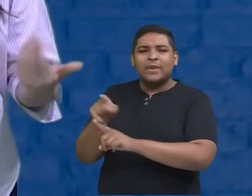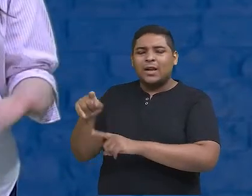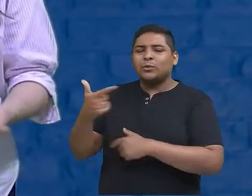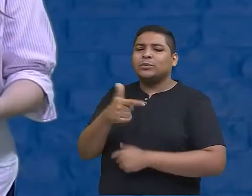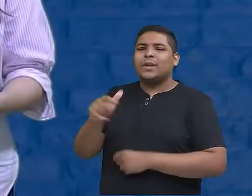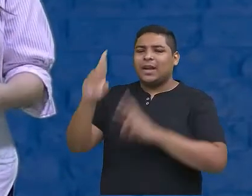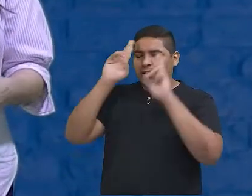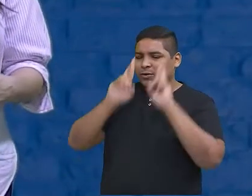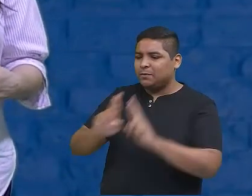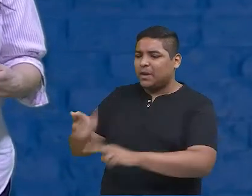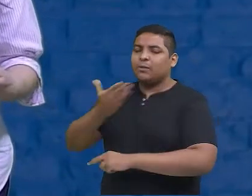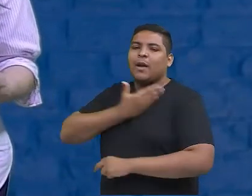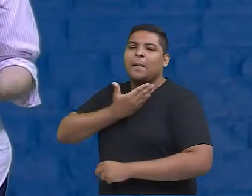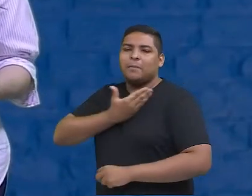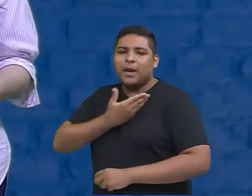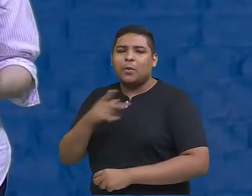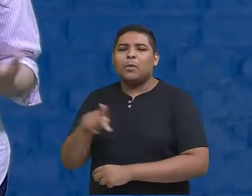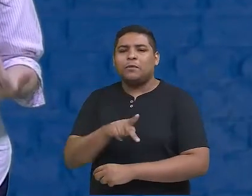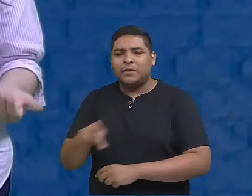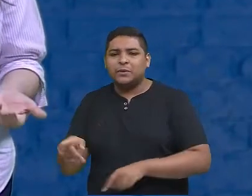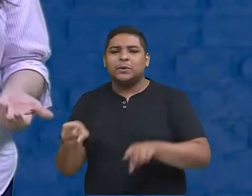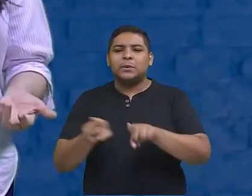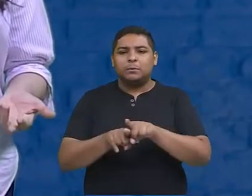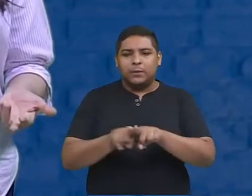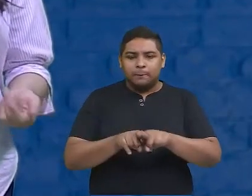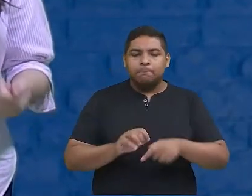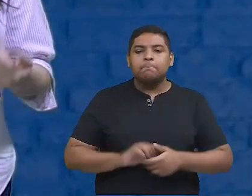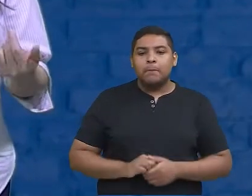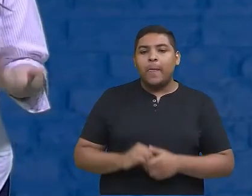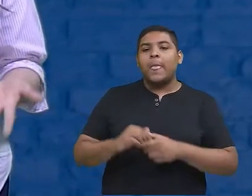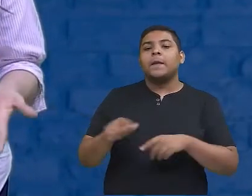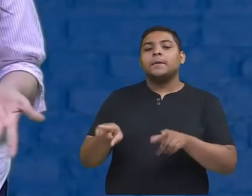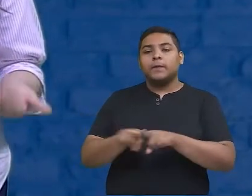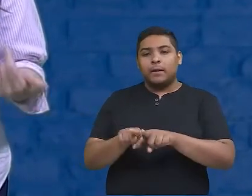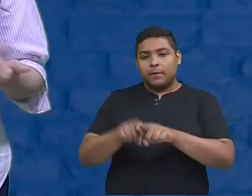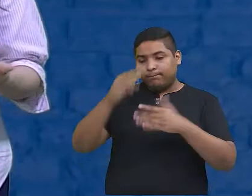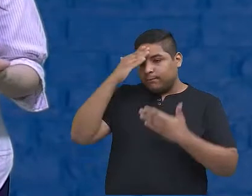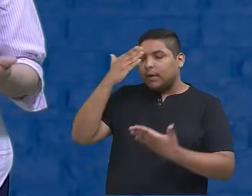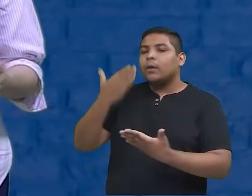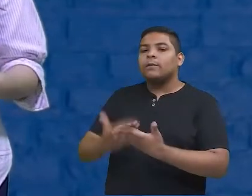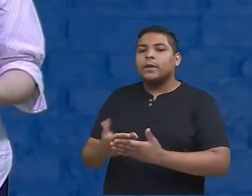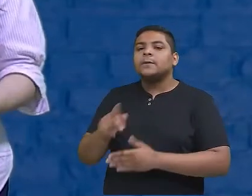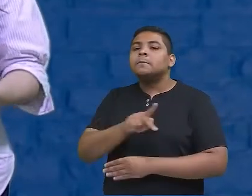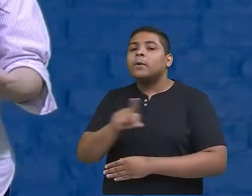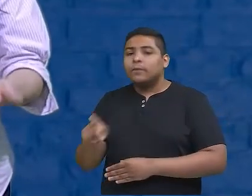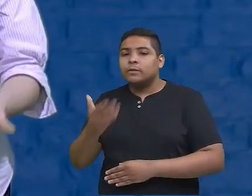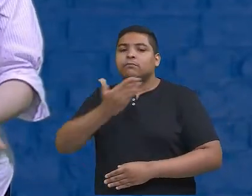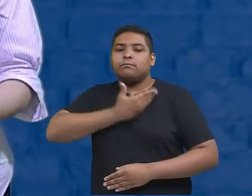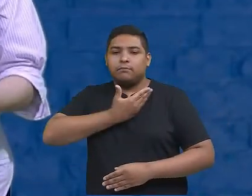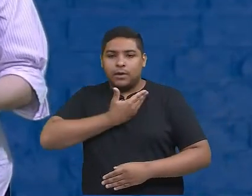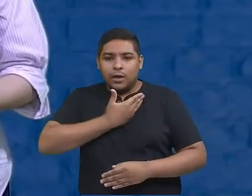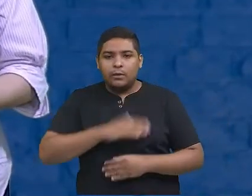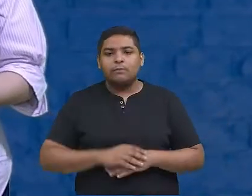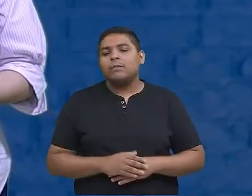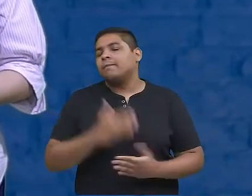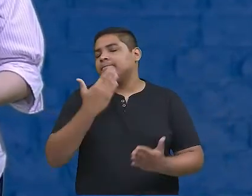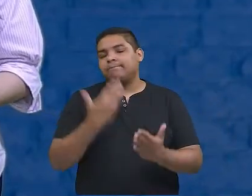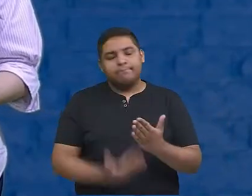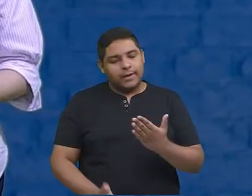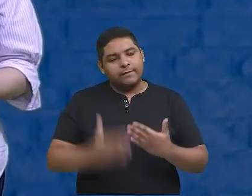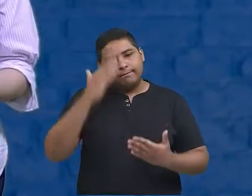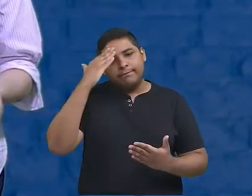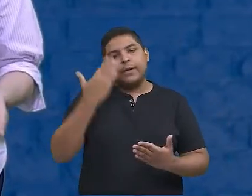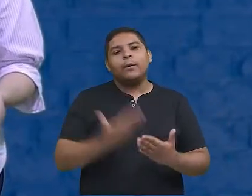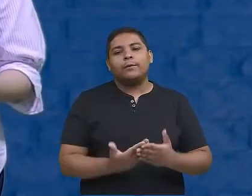colegas, pelo professor, tá bom? E a confiança. O professor e teus colegas vão perder a confiança em